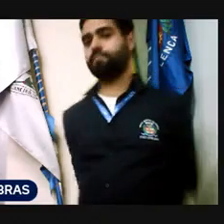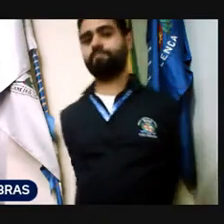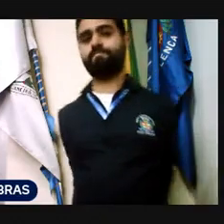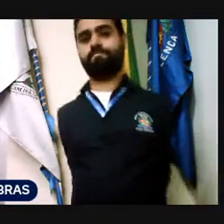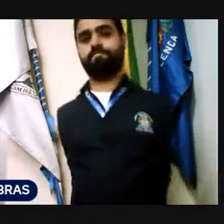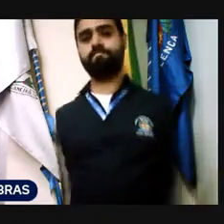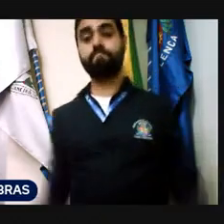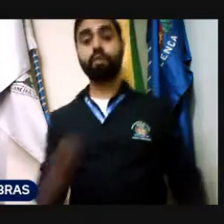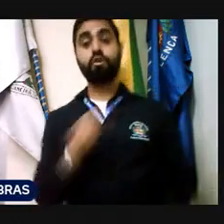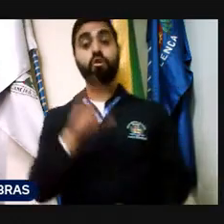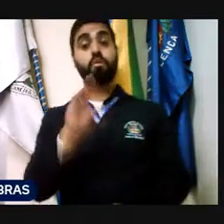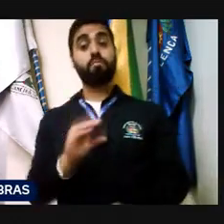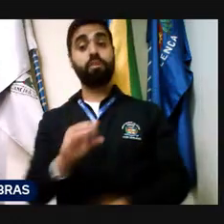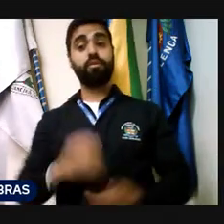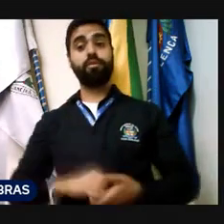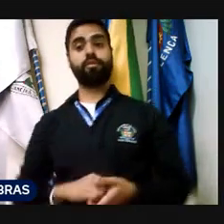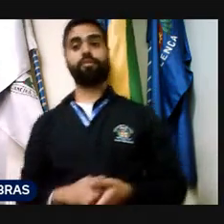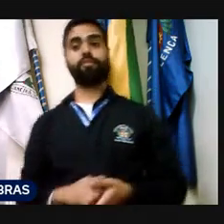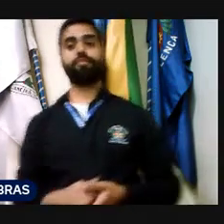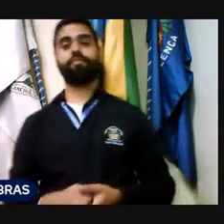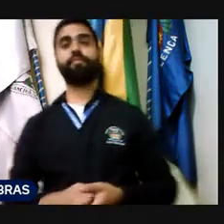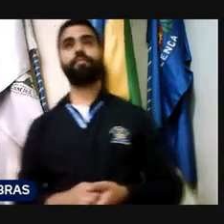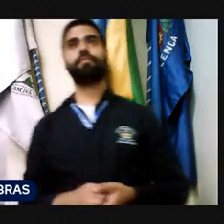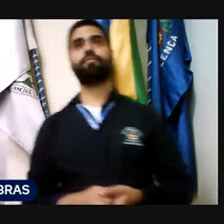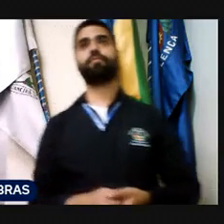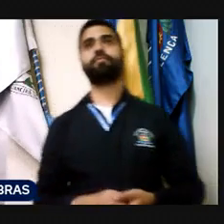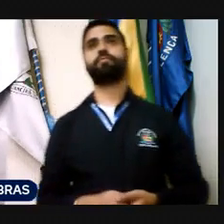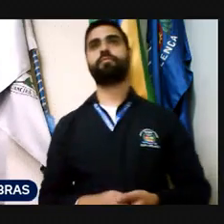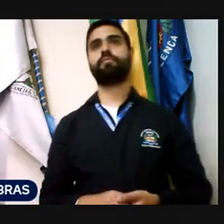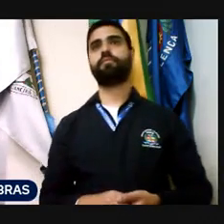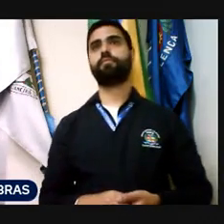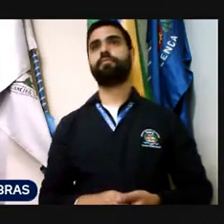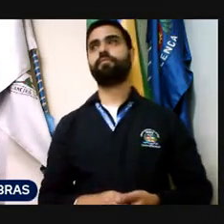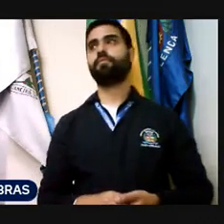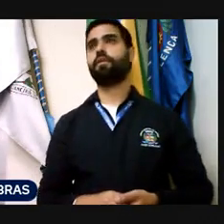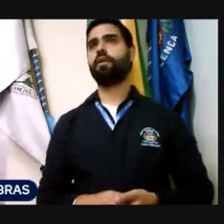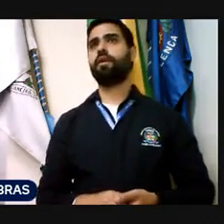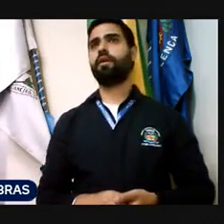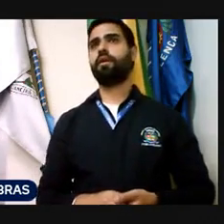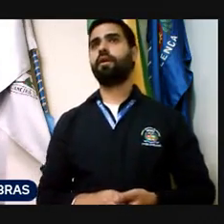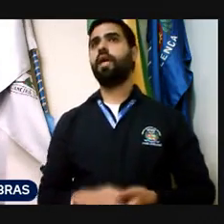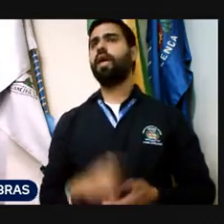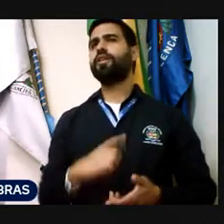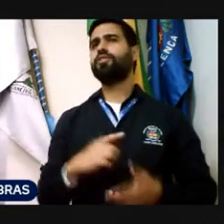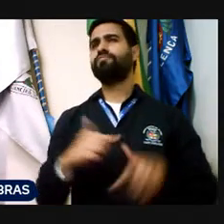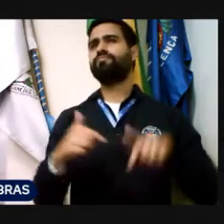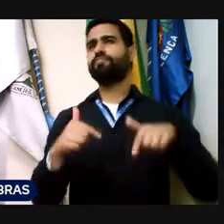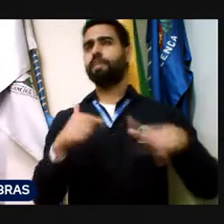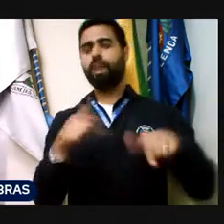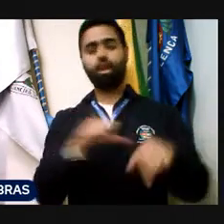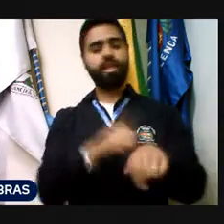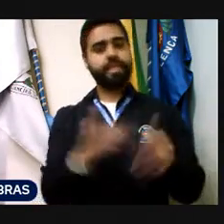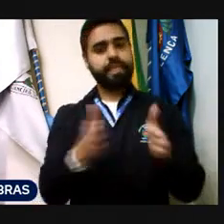venho aqui para falar um pouquinho, né? A gente não esteve nessa casa, mas trabalhamos, graças a Deus, nesse período.